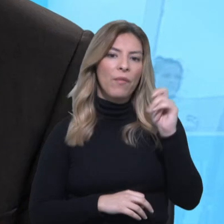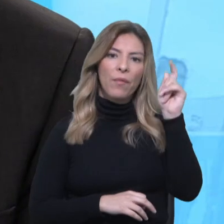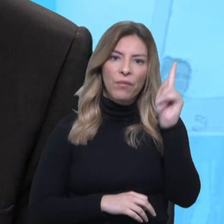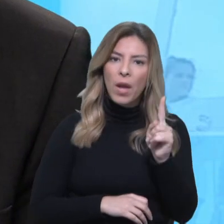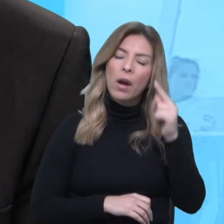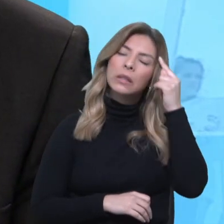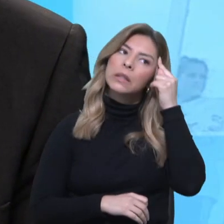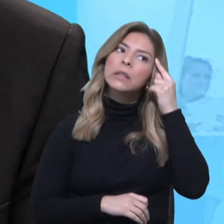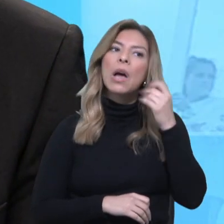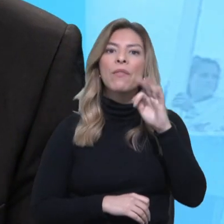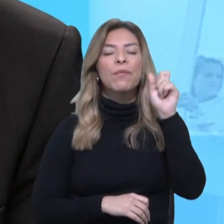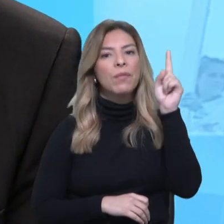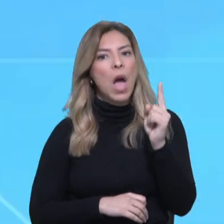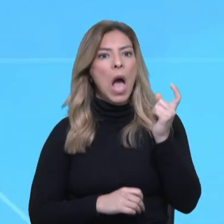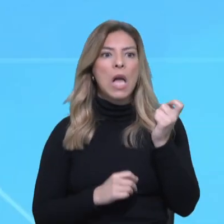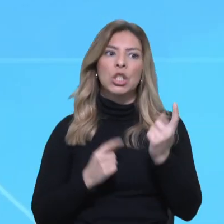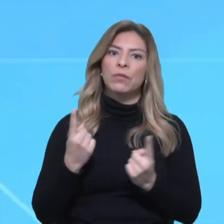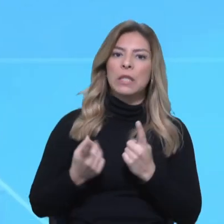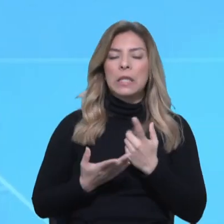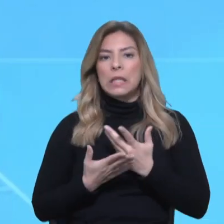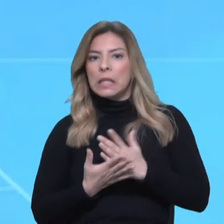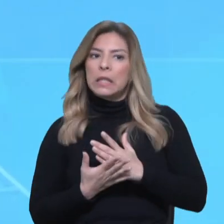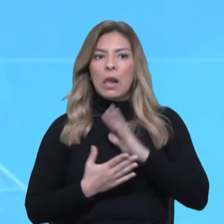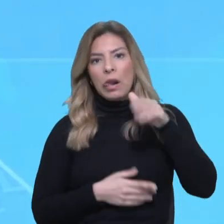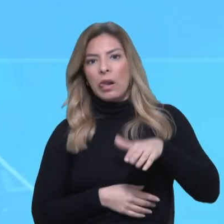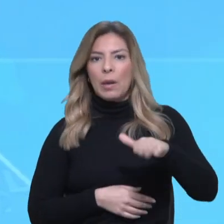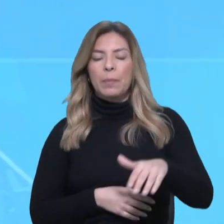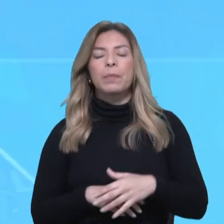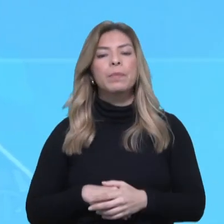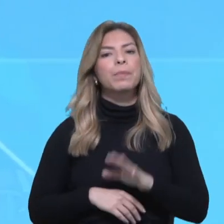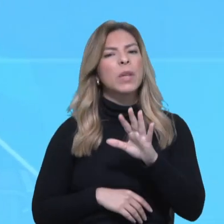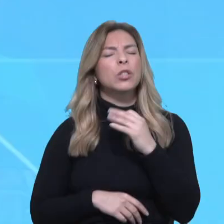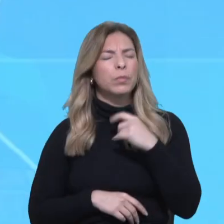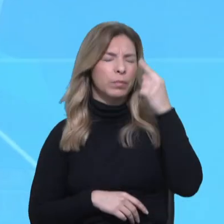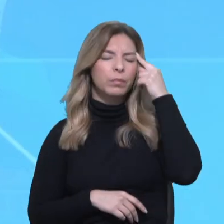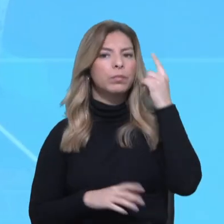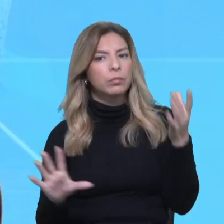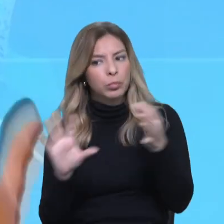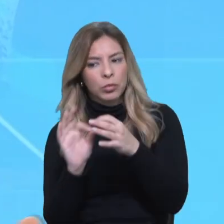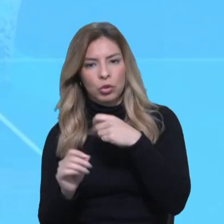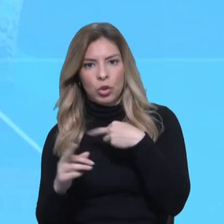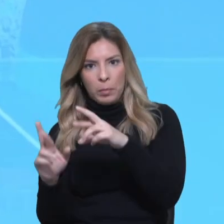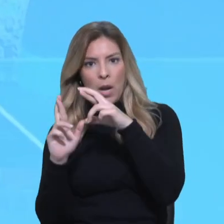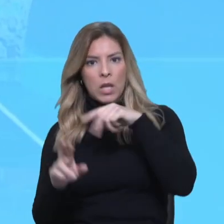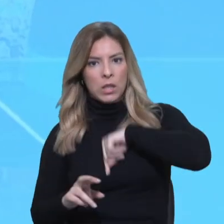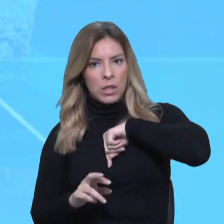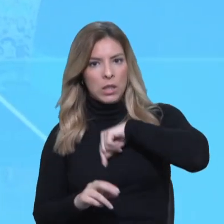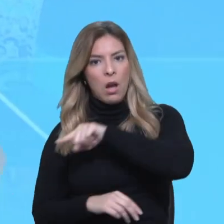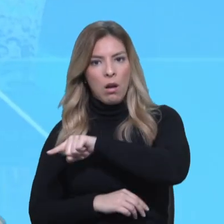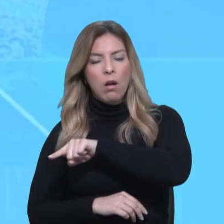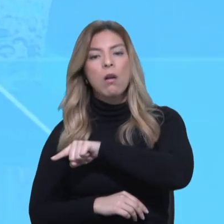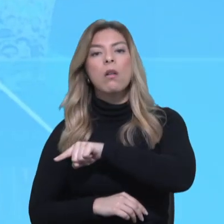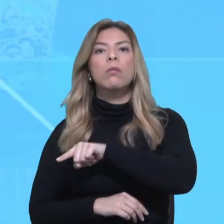fé muito periclitante. E que relação podemos estabelecer entre essa esperança como, de facto,